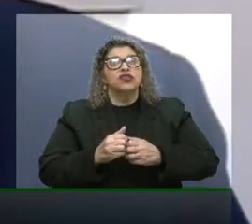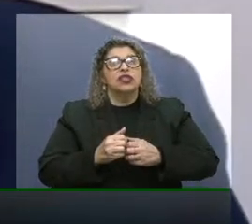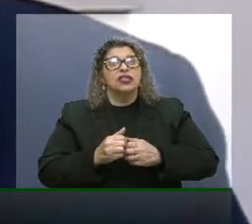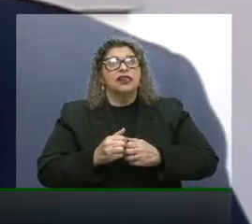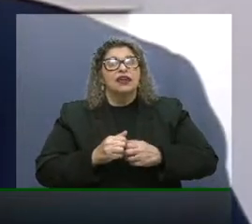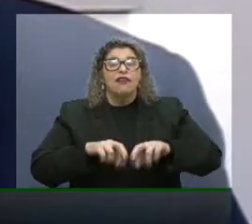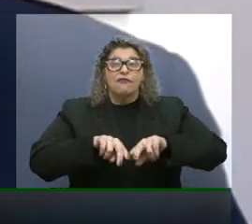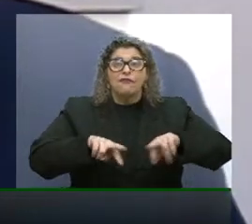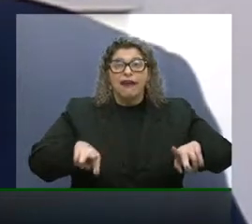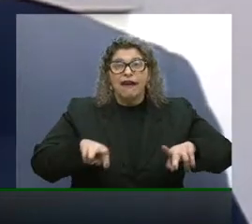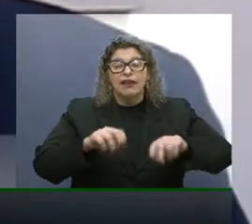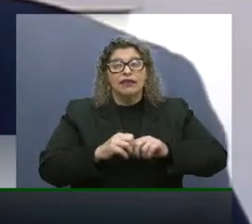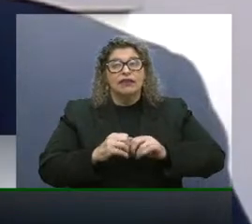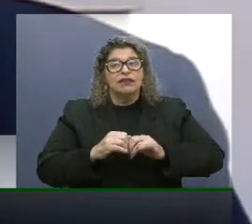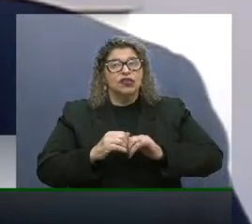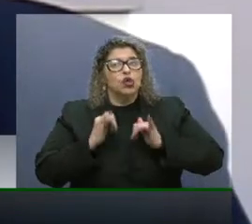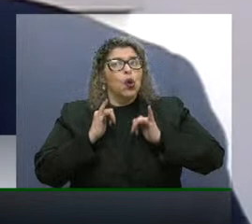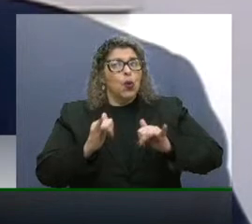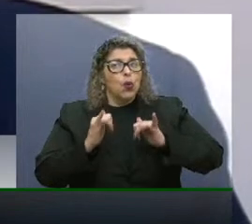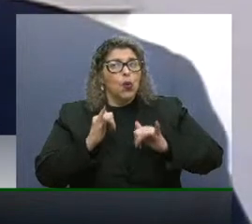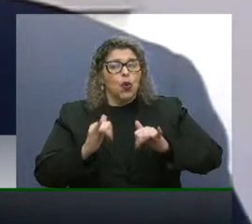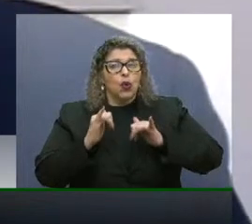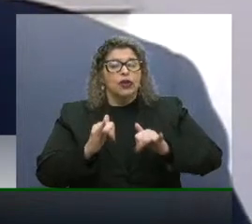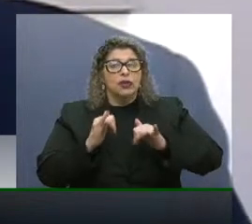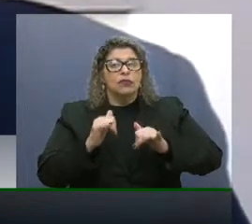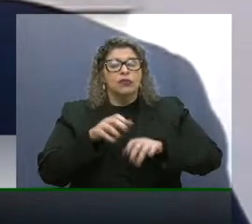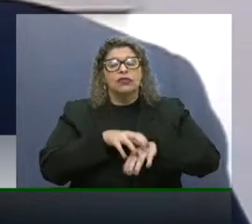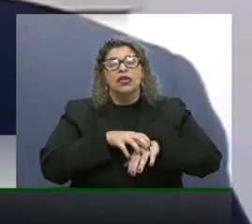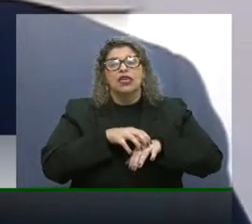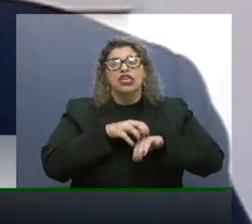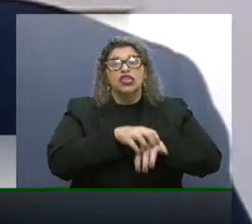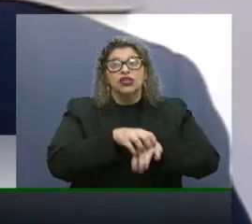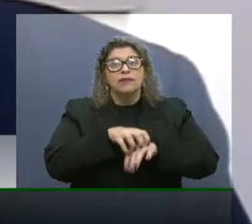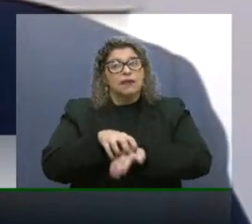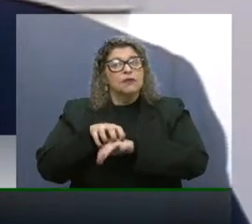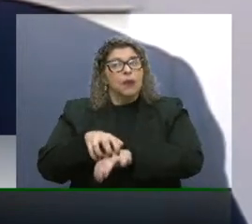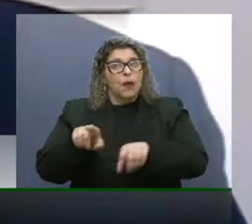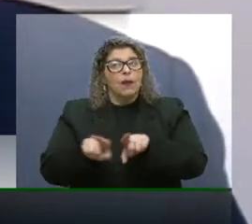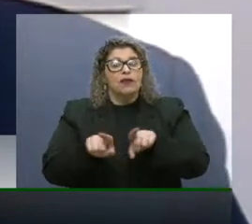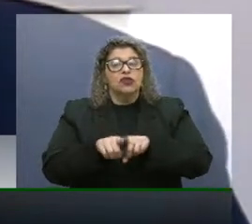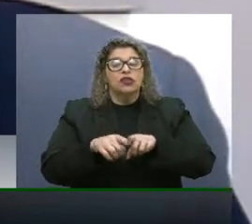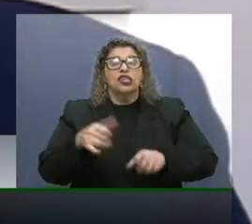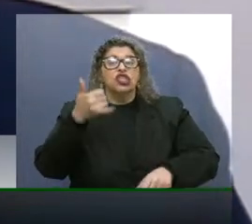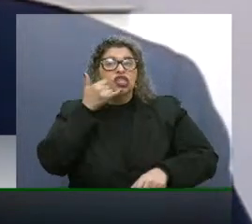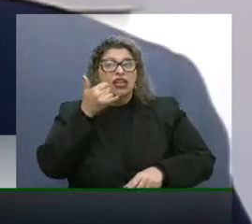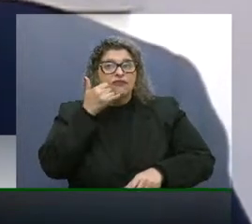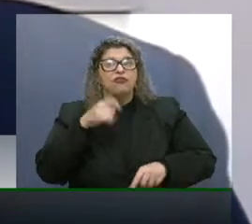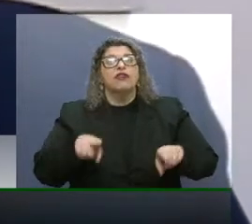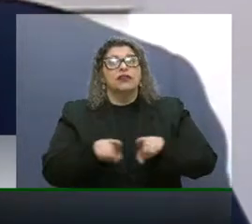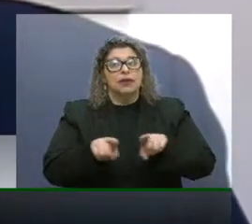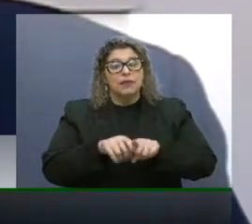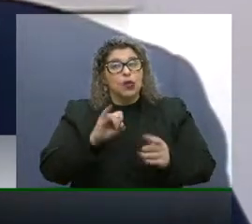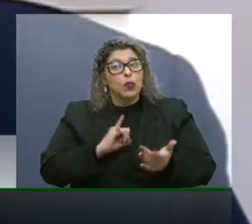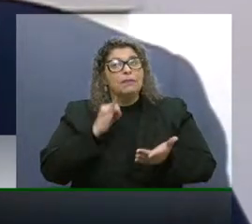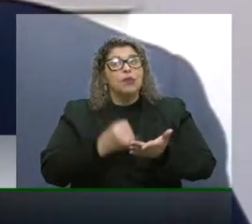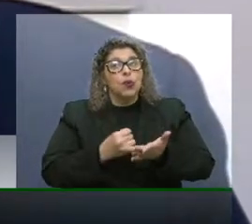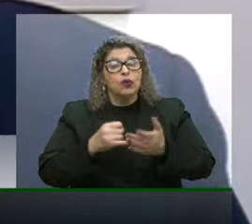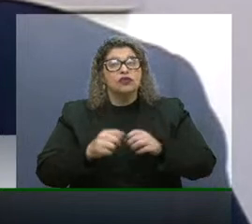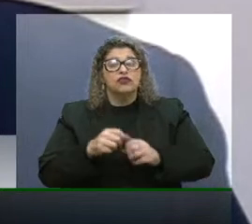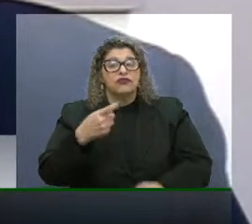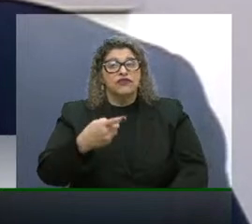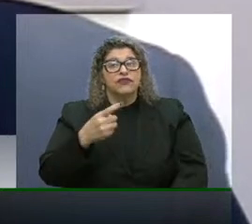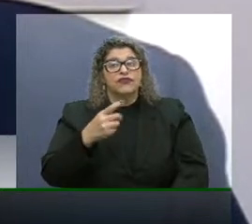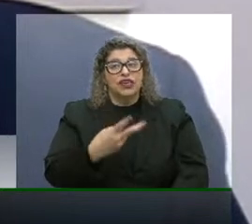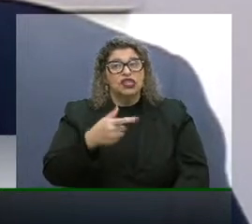e intermunicipal e de comunicação e da outras providências, a Lei 8.821, de 27